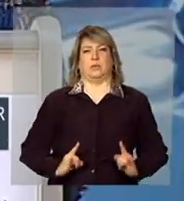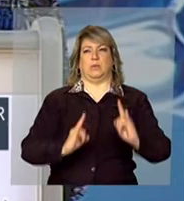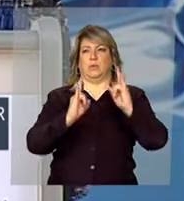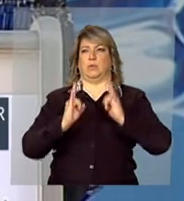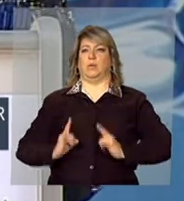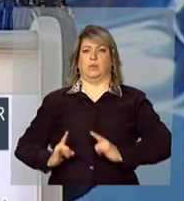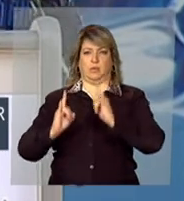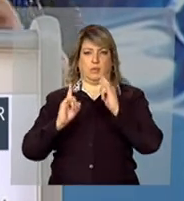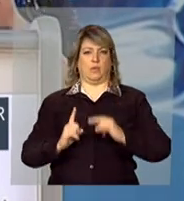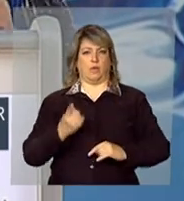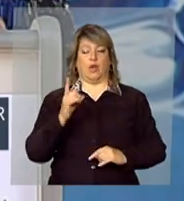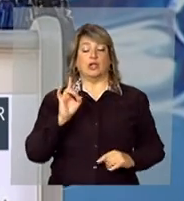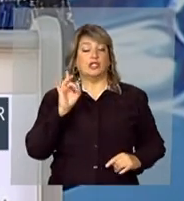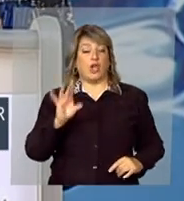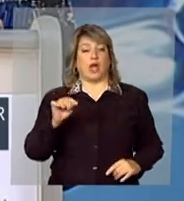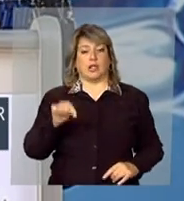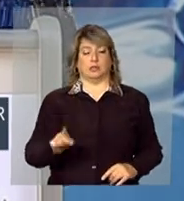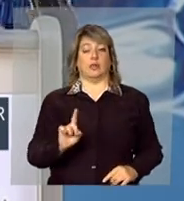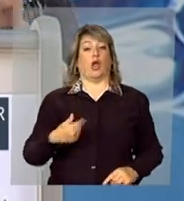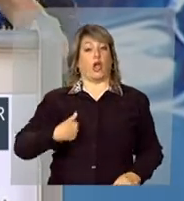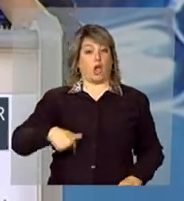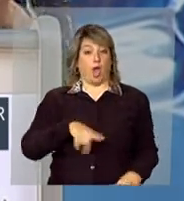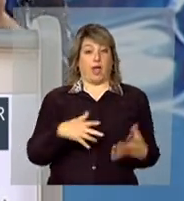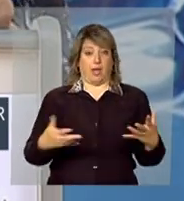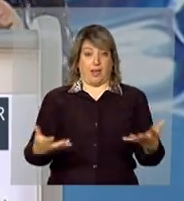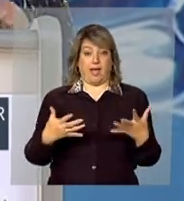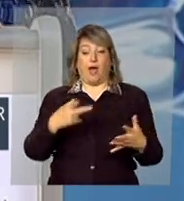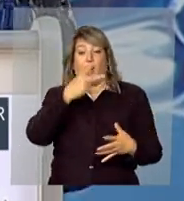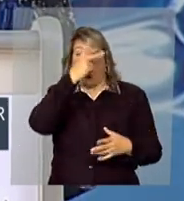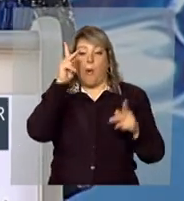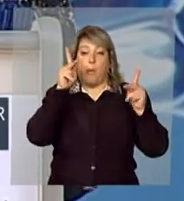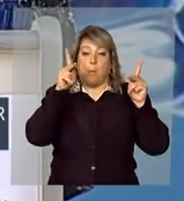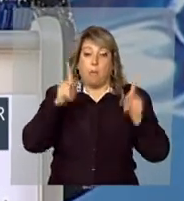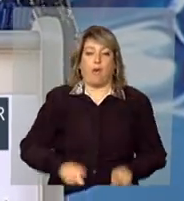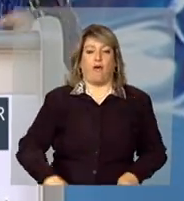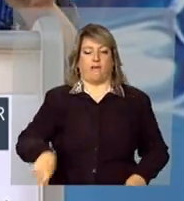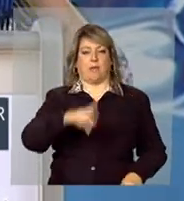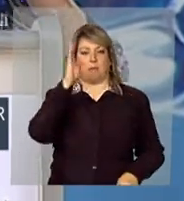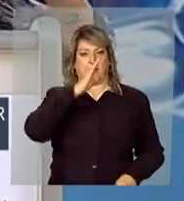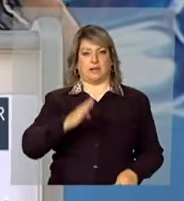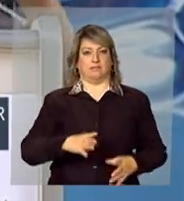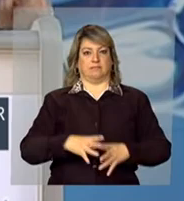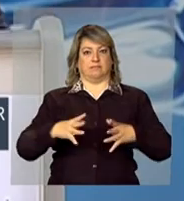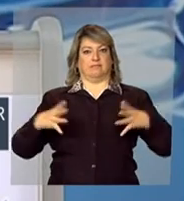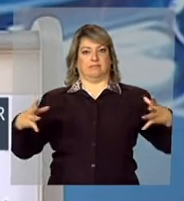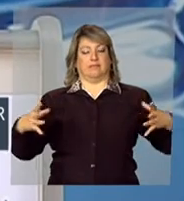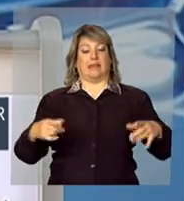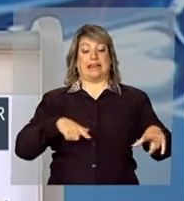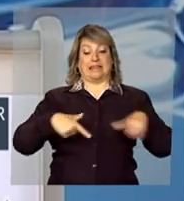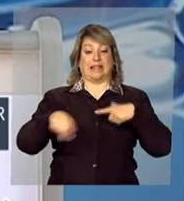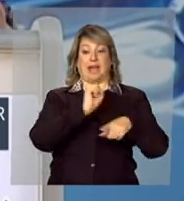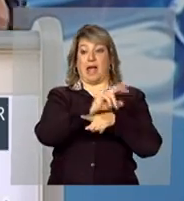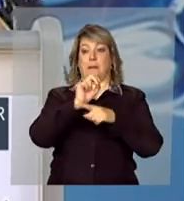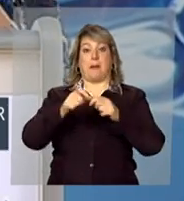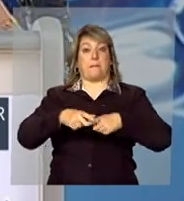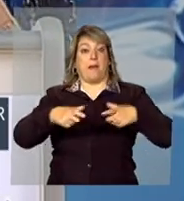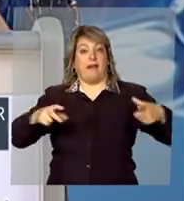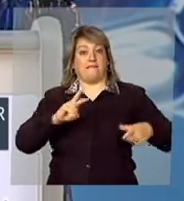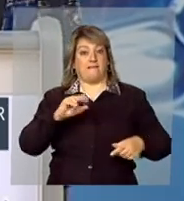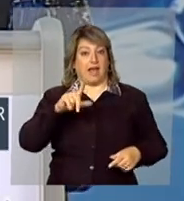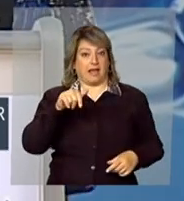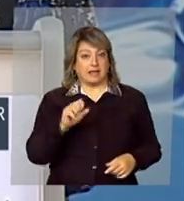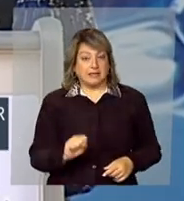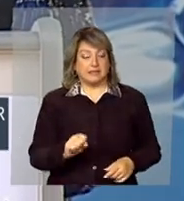que cresçam. Nós queremos que o povo brasileiro cresça, que o emprego cresça.